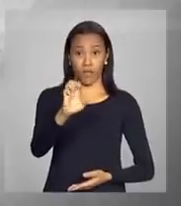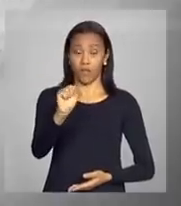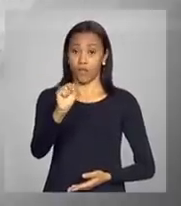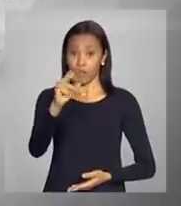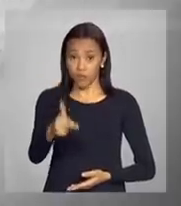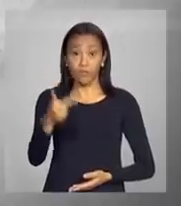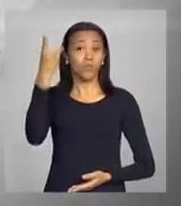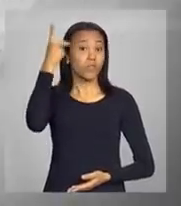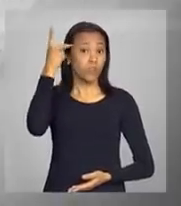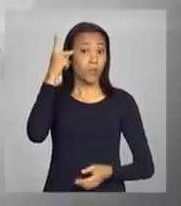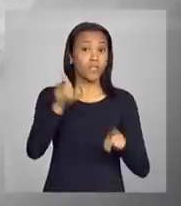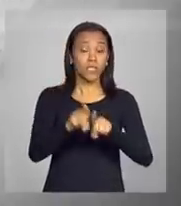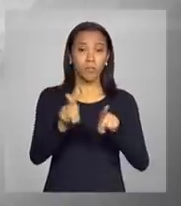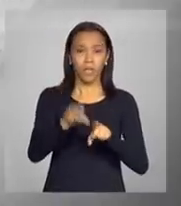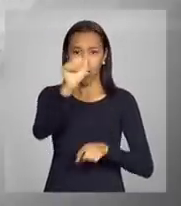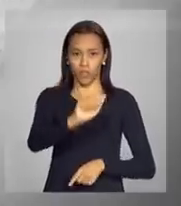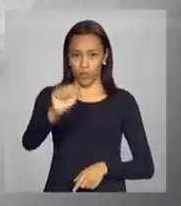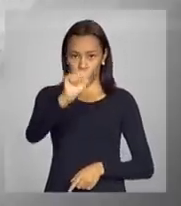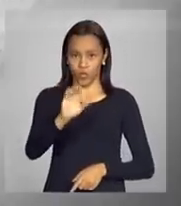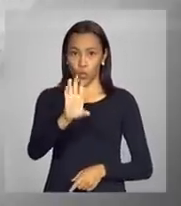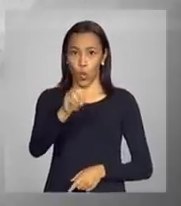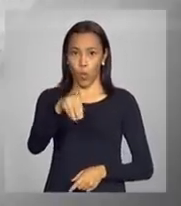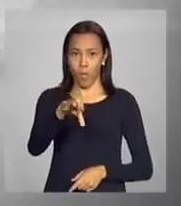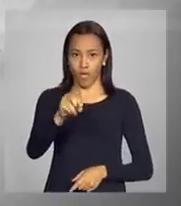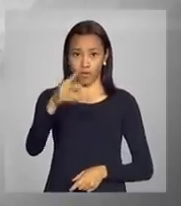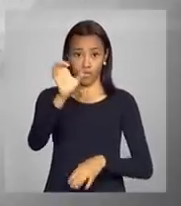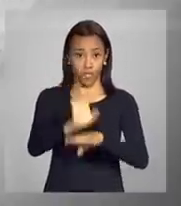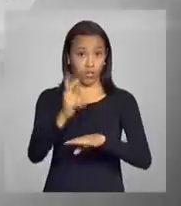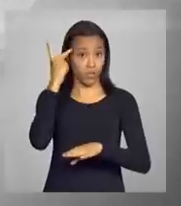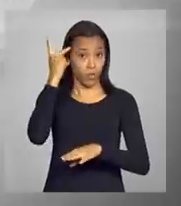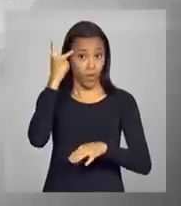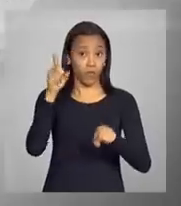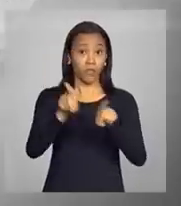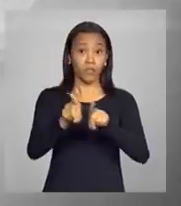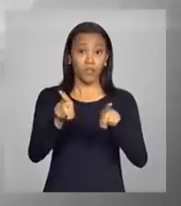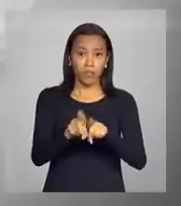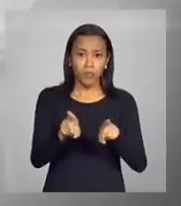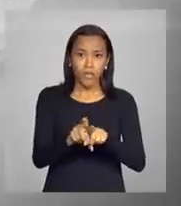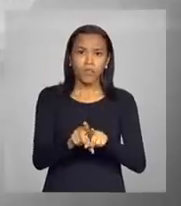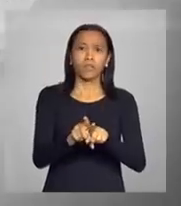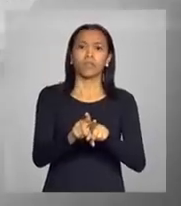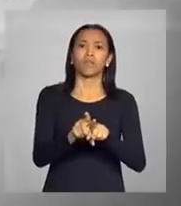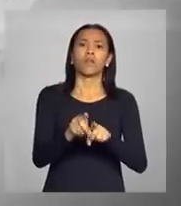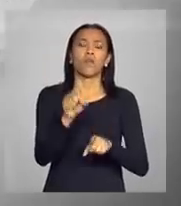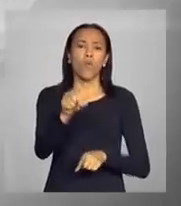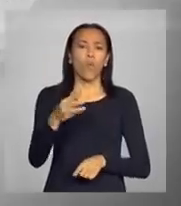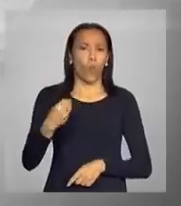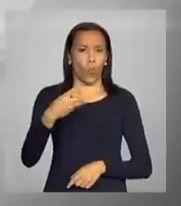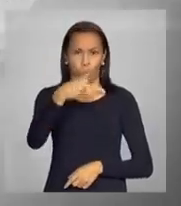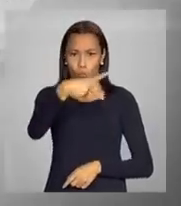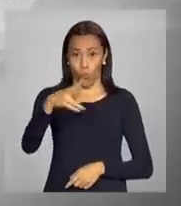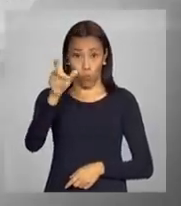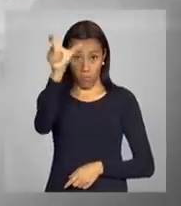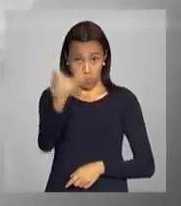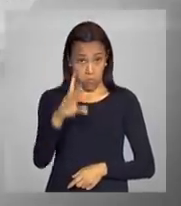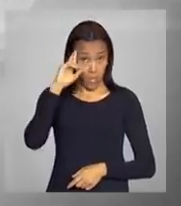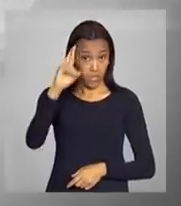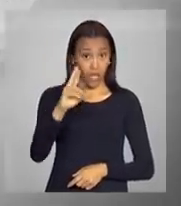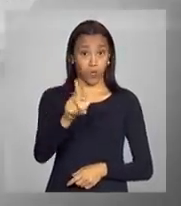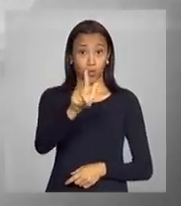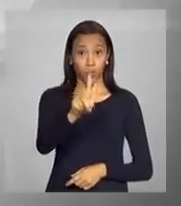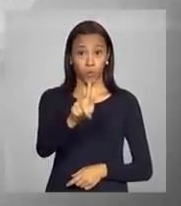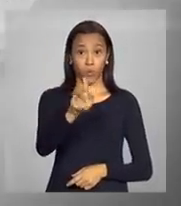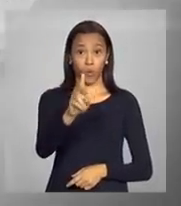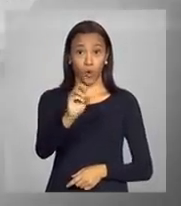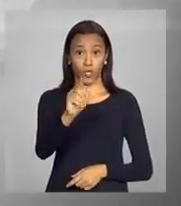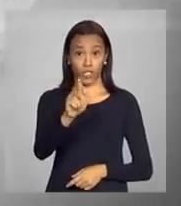das Associações Comerciais do Estado de São Paulo e da Associação Comercial de São Paulo. O empresário Rogério Amato